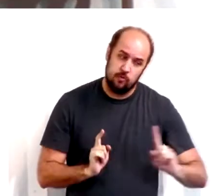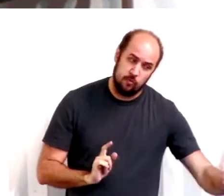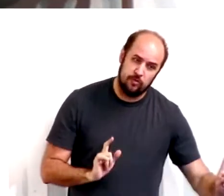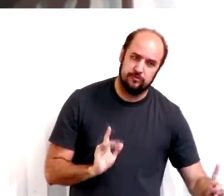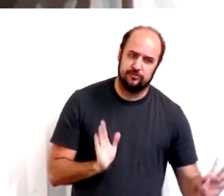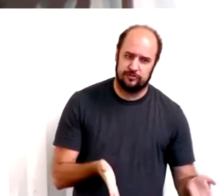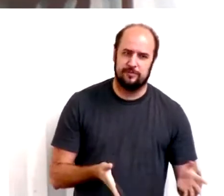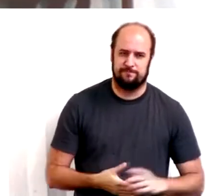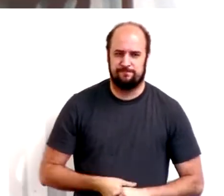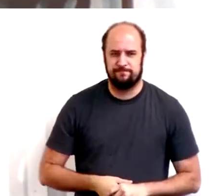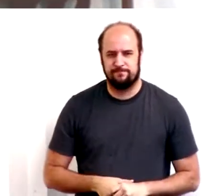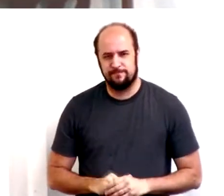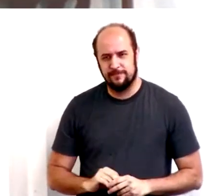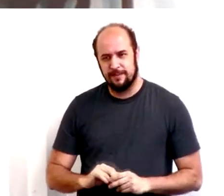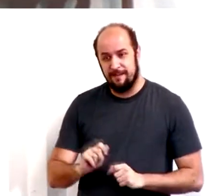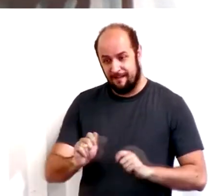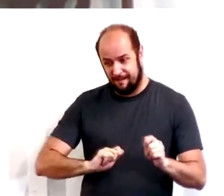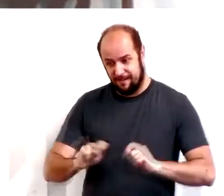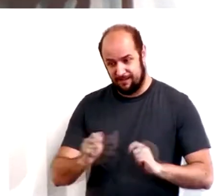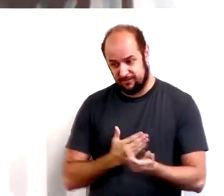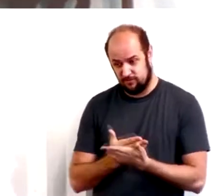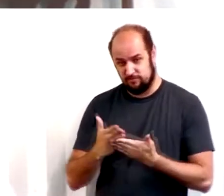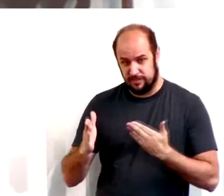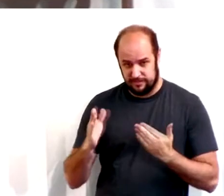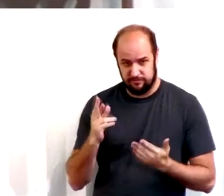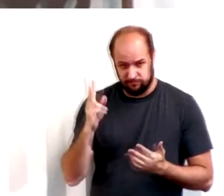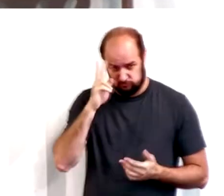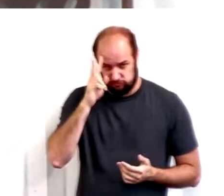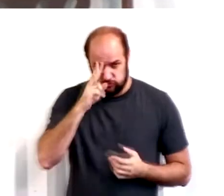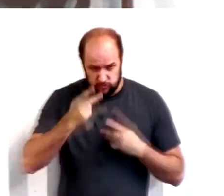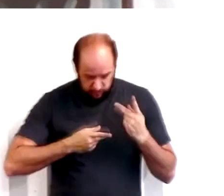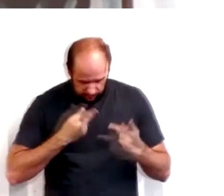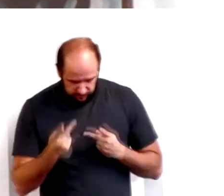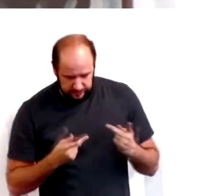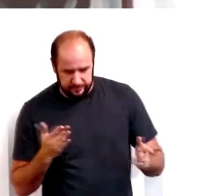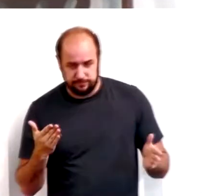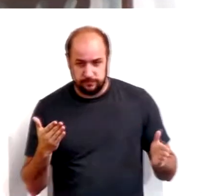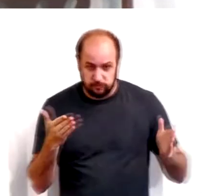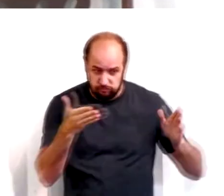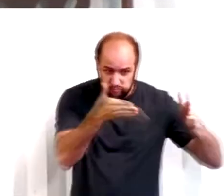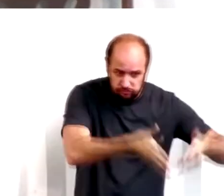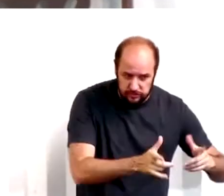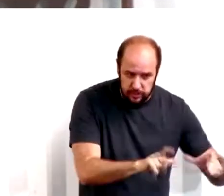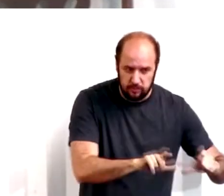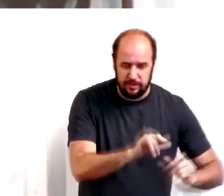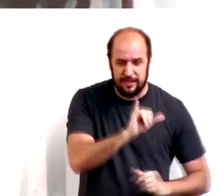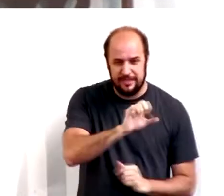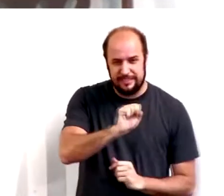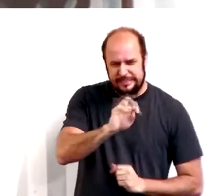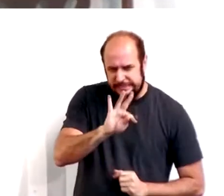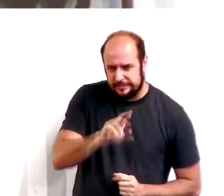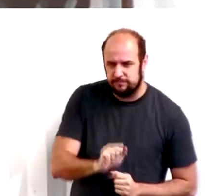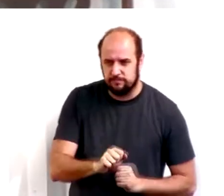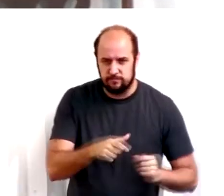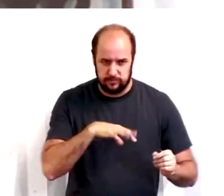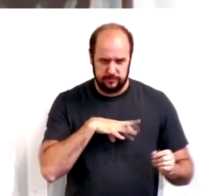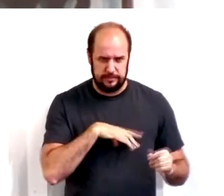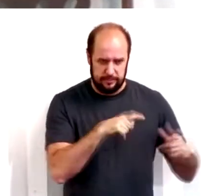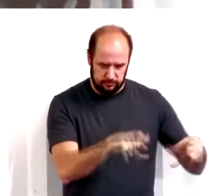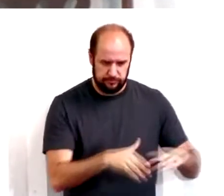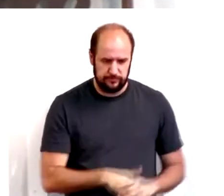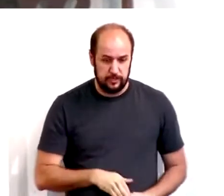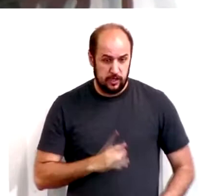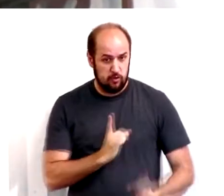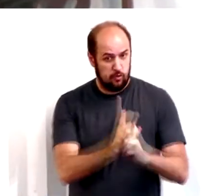16 começa a narrativa, mostrando que eles, ao chegarem em Derbe e Listra, eles encontram esse jovem. E